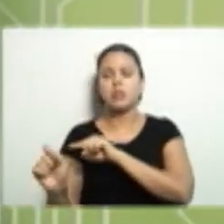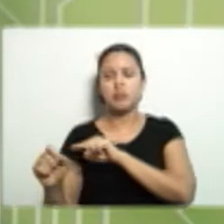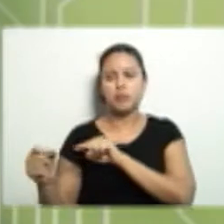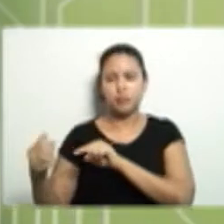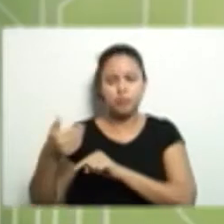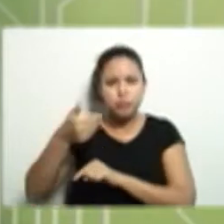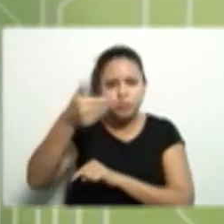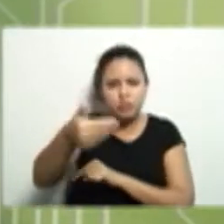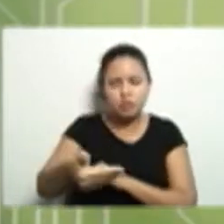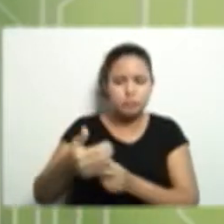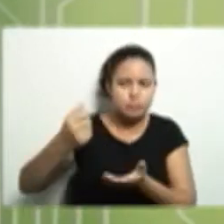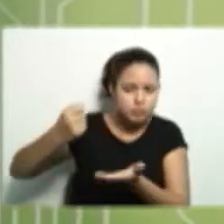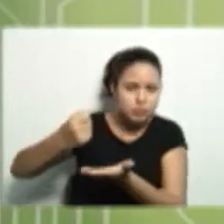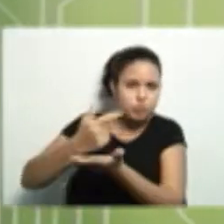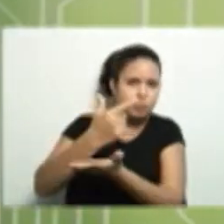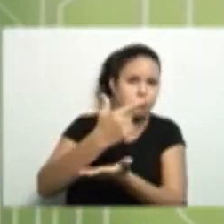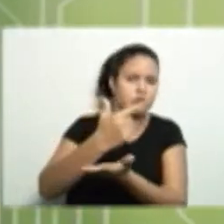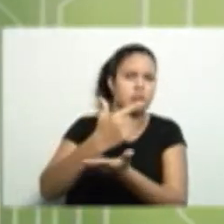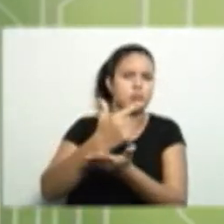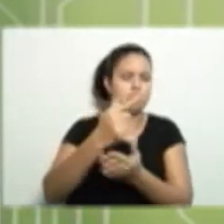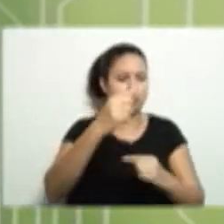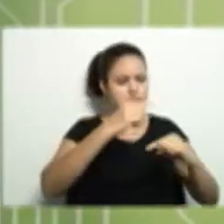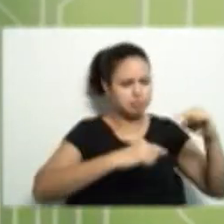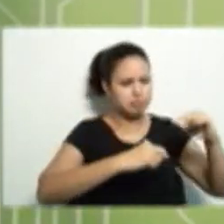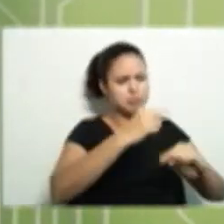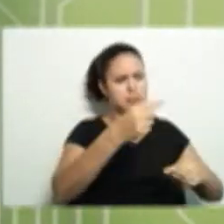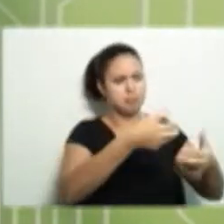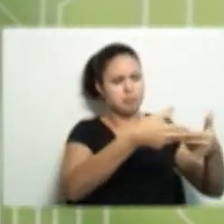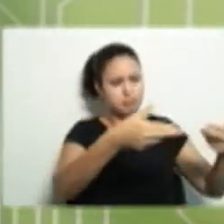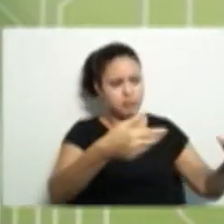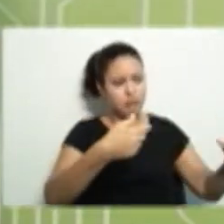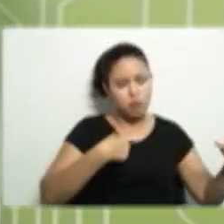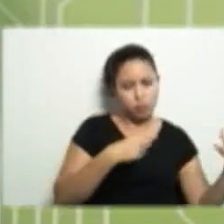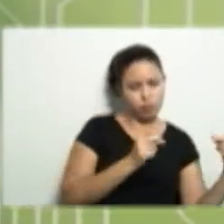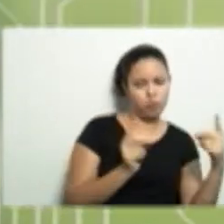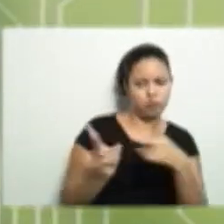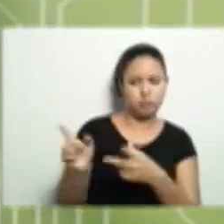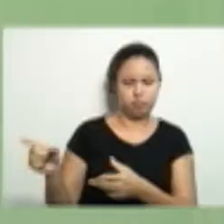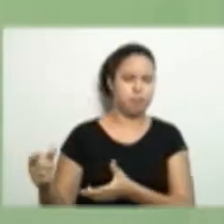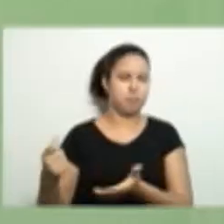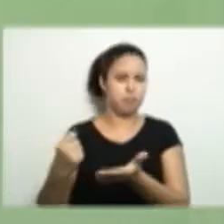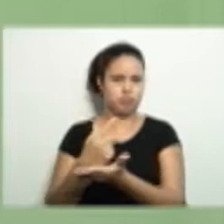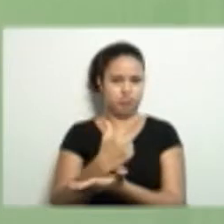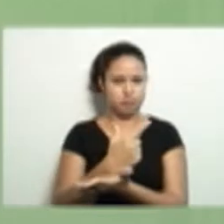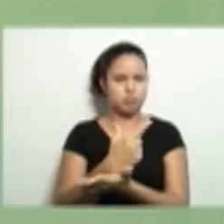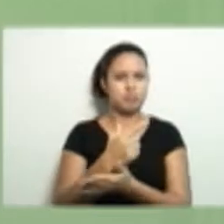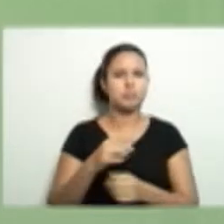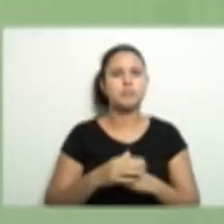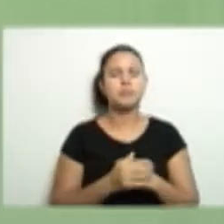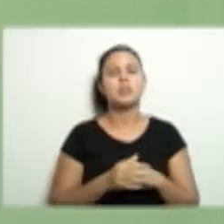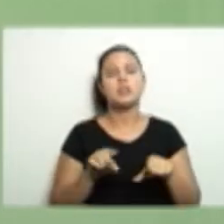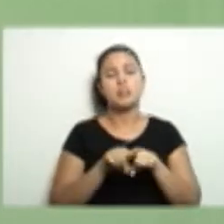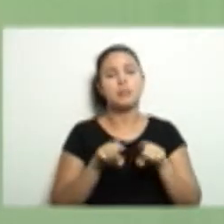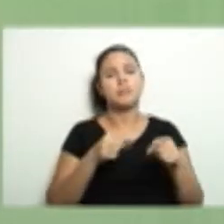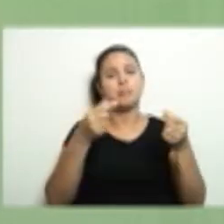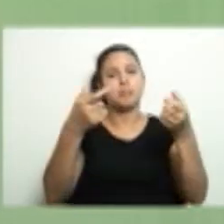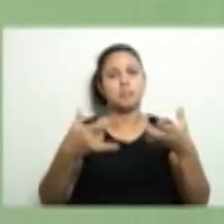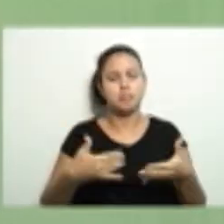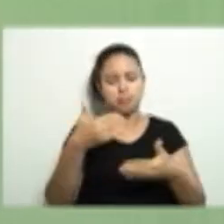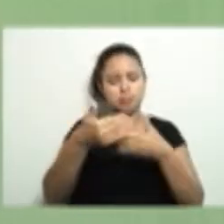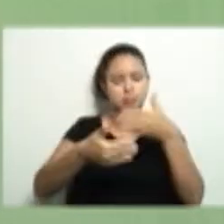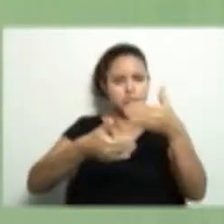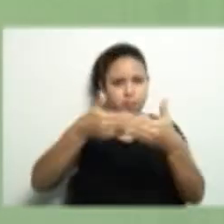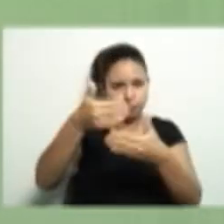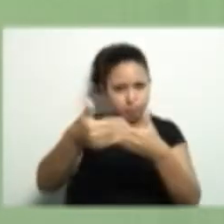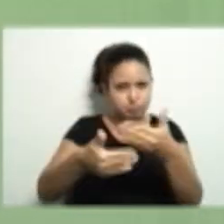mais específico que vai atender melhor a necessidade do seu cliente. A gente vai falar também que os processos produtivos dos bens,